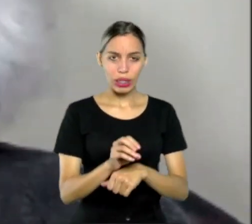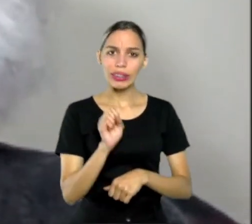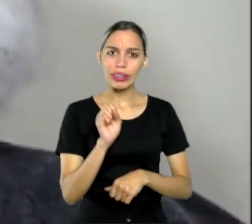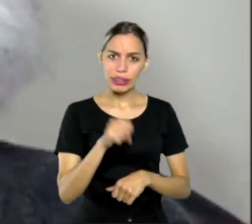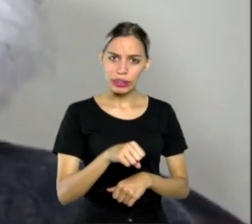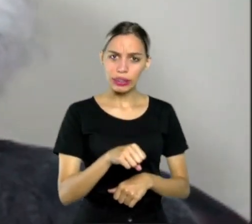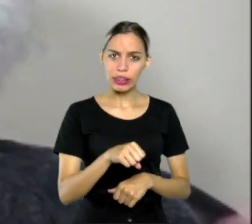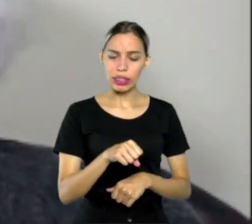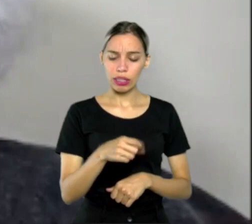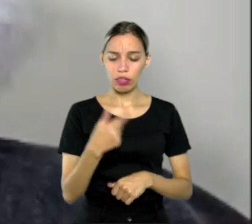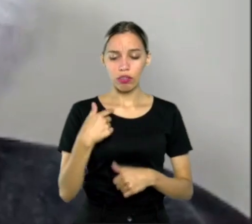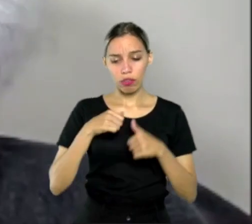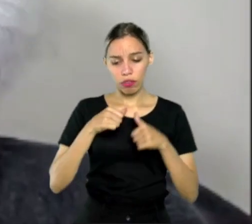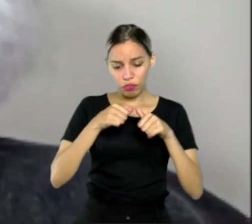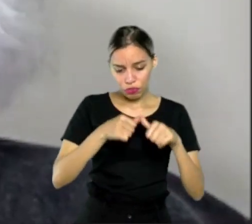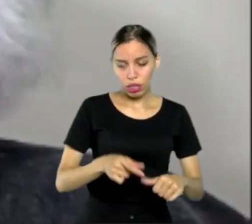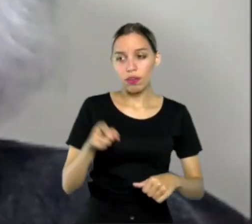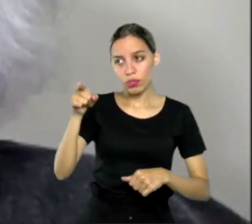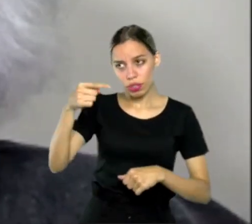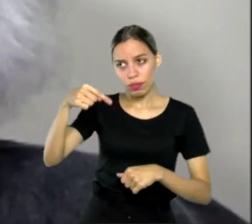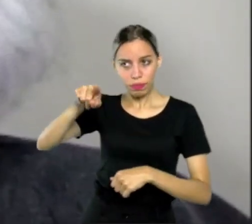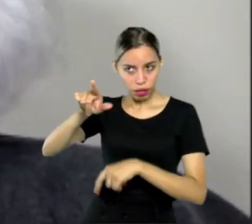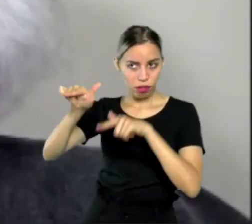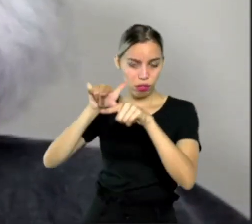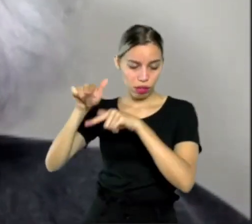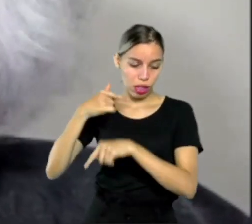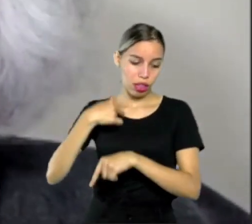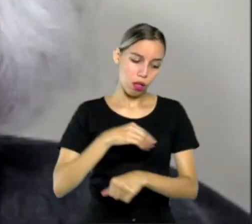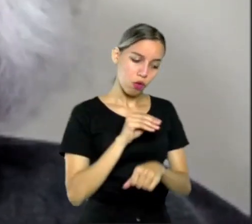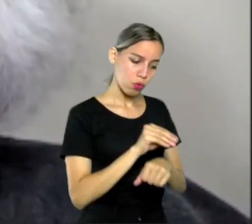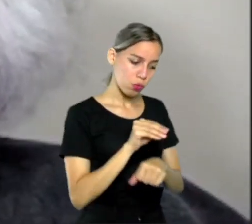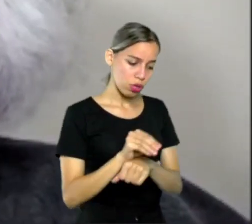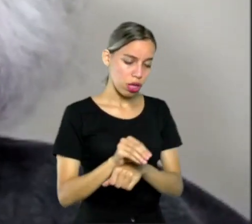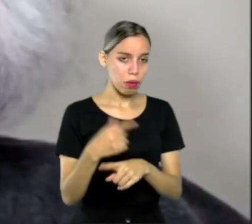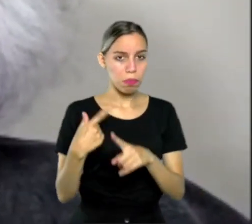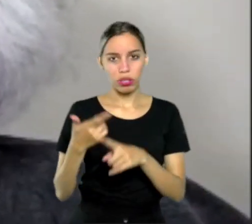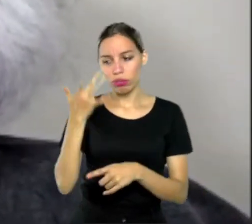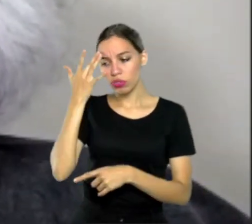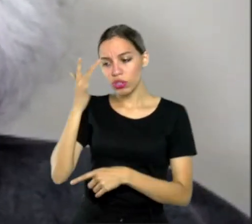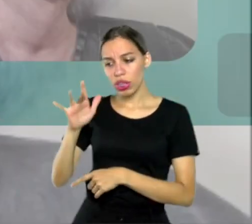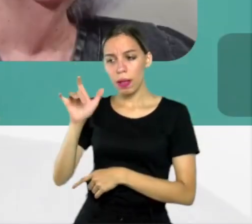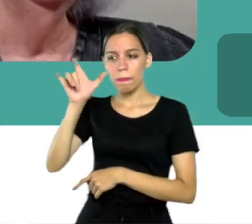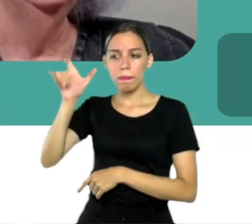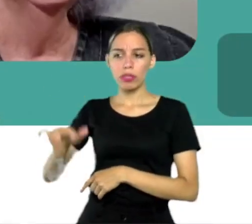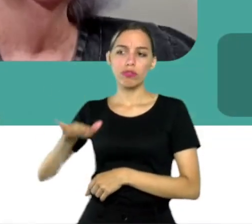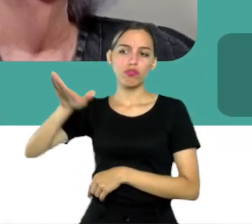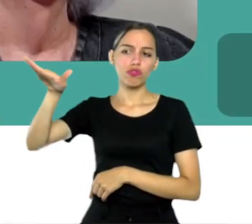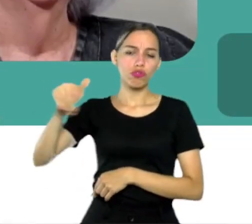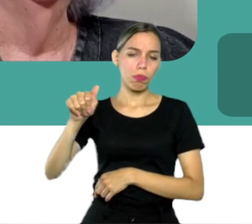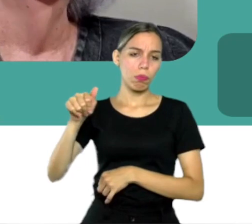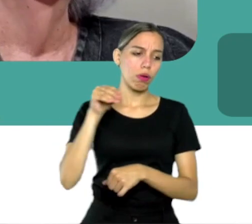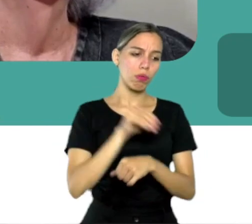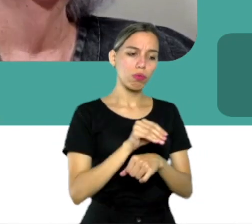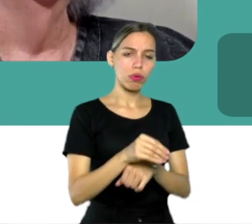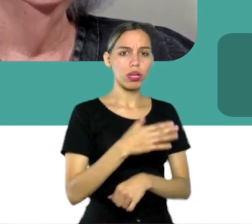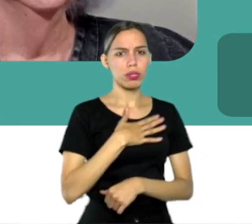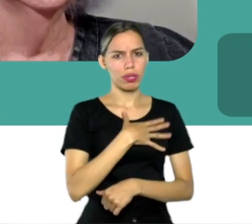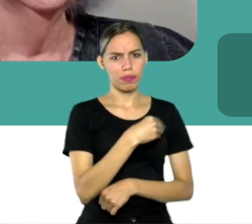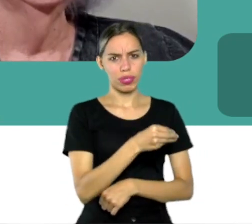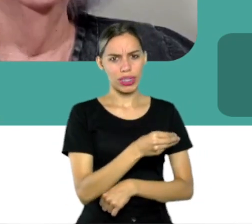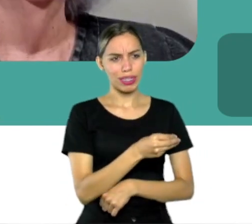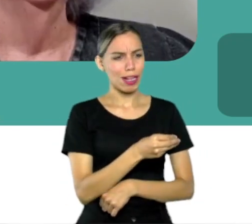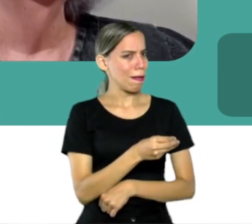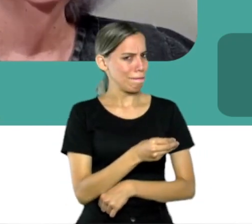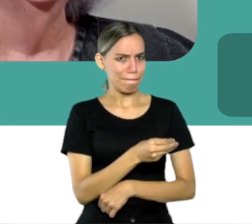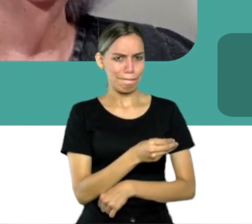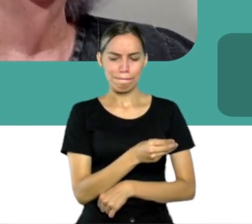aquele dinheiro que eu ganhava pagando outra pessoa, sem saber qual seria o compromisso, né, com as crianças. Sim. E